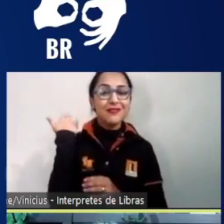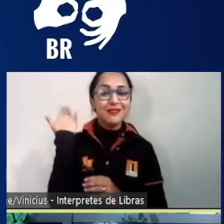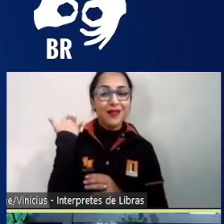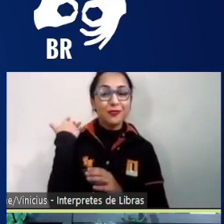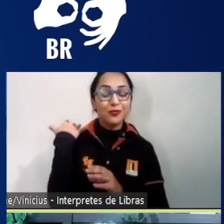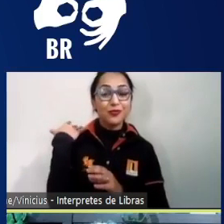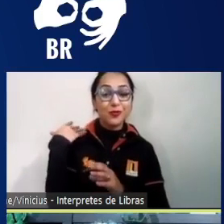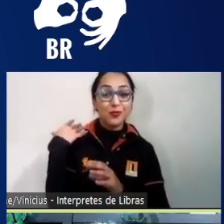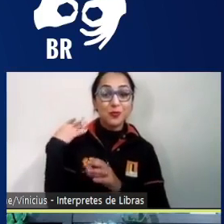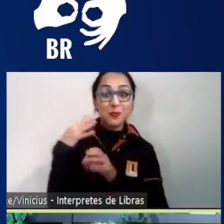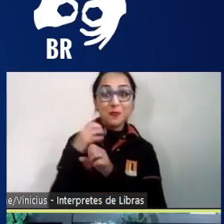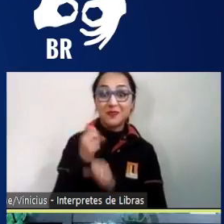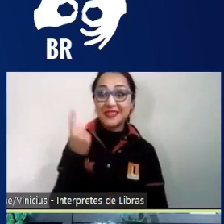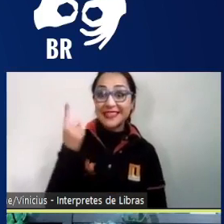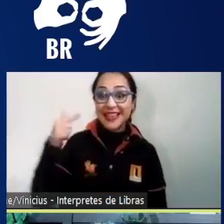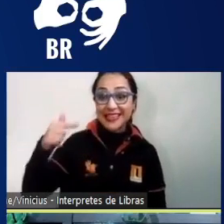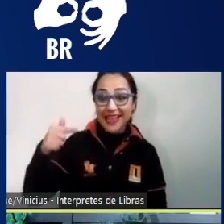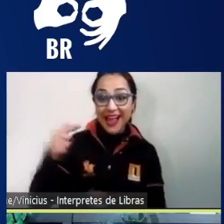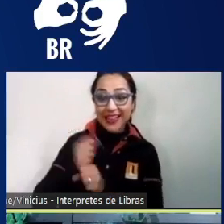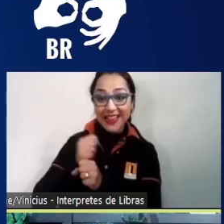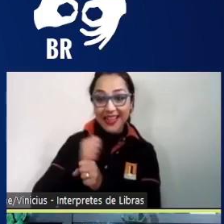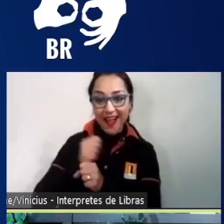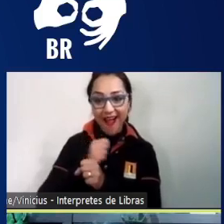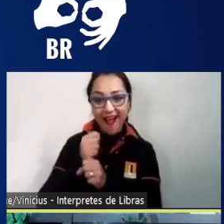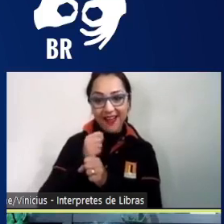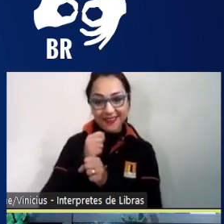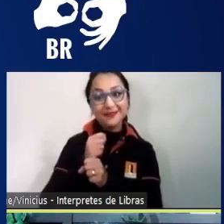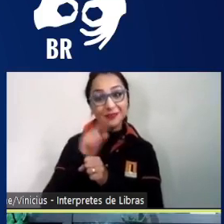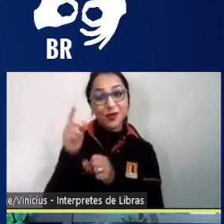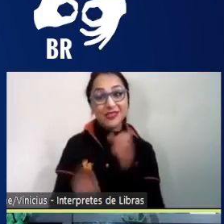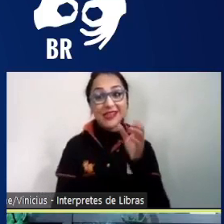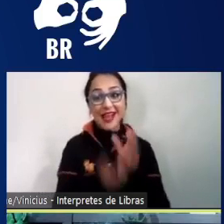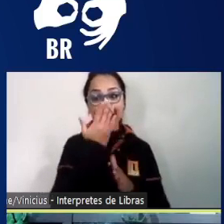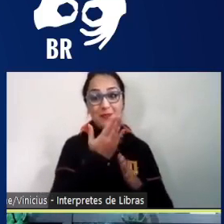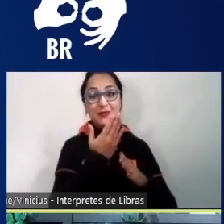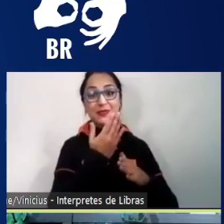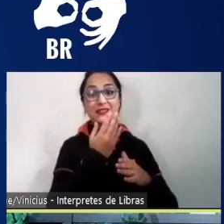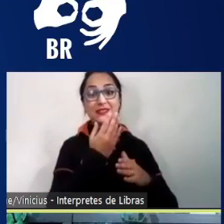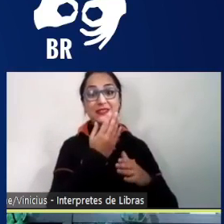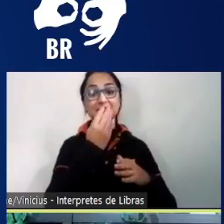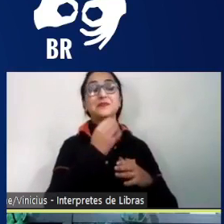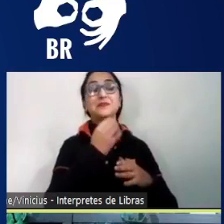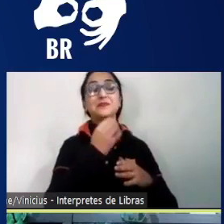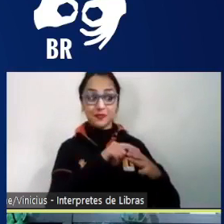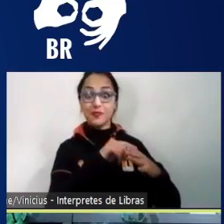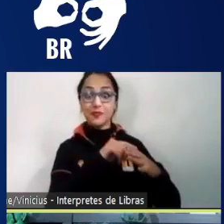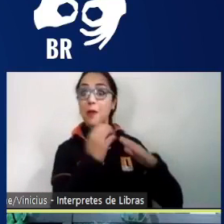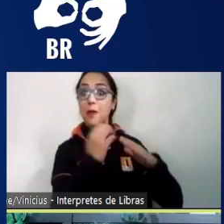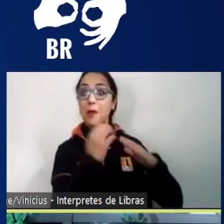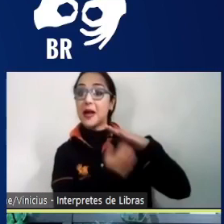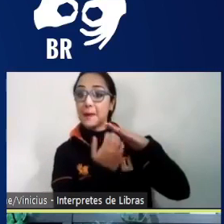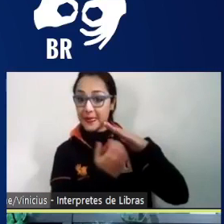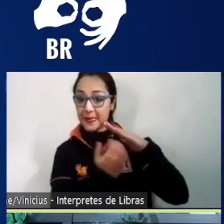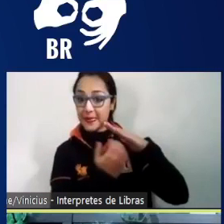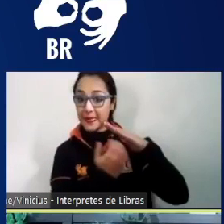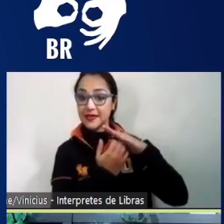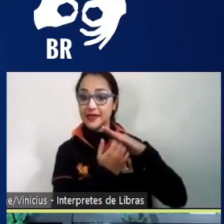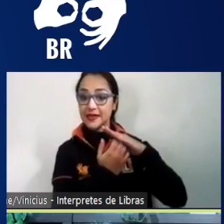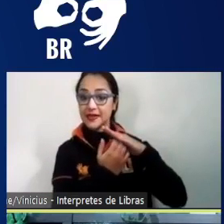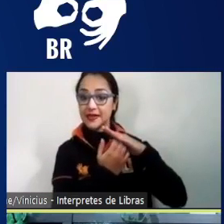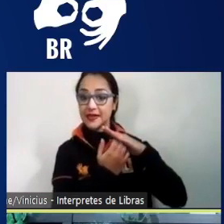projeto em uma empresa, na Electrolux. aonde nossa presidente, Andrea